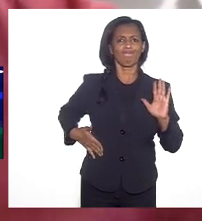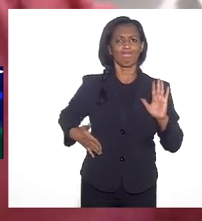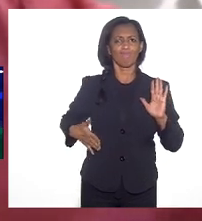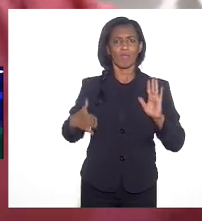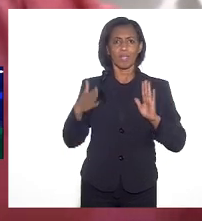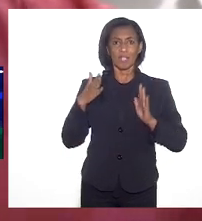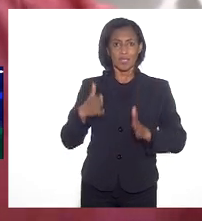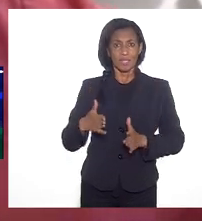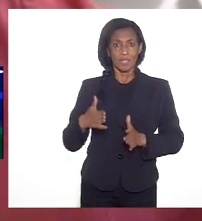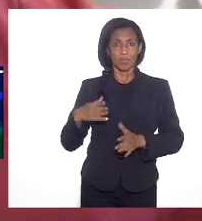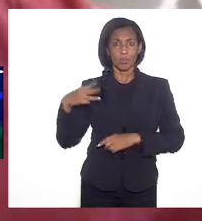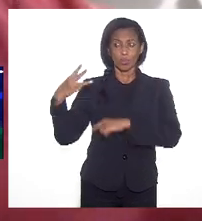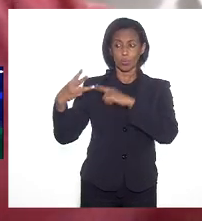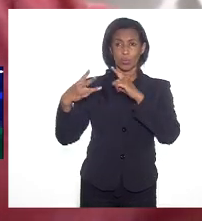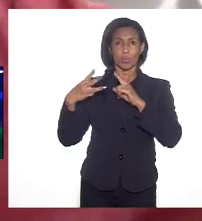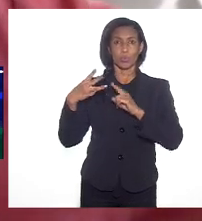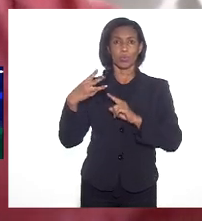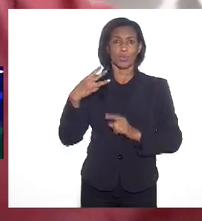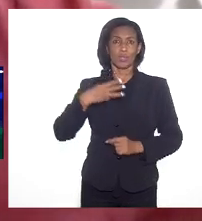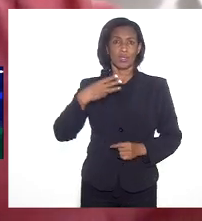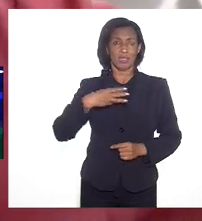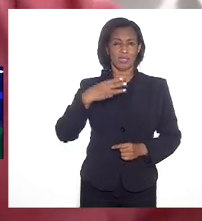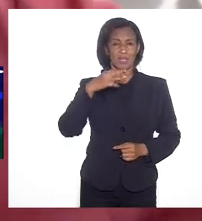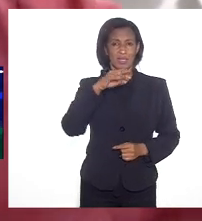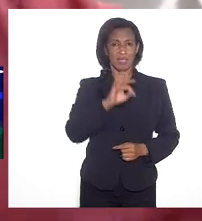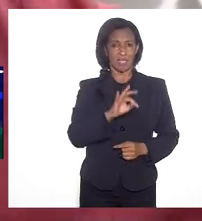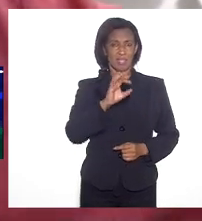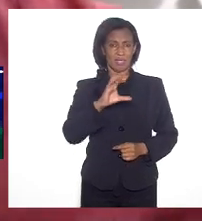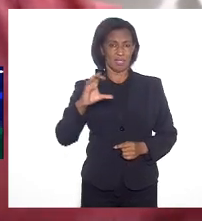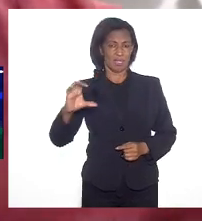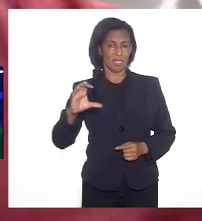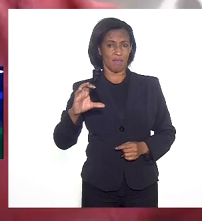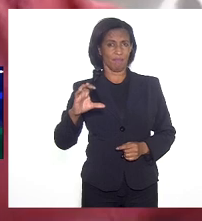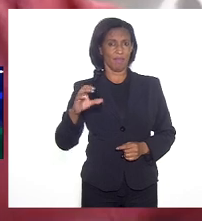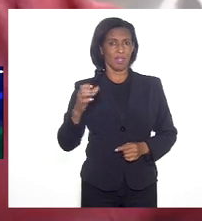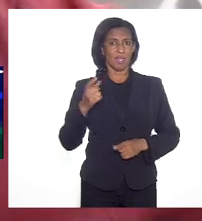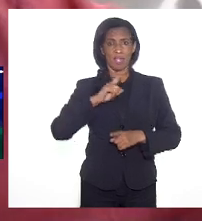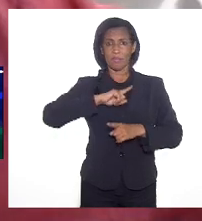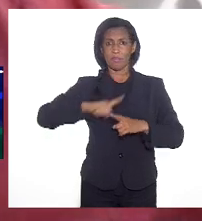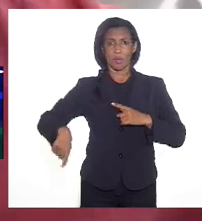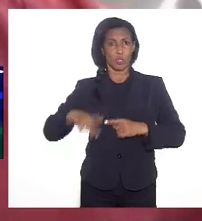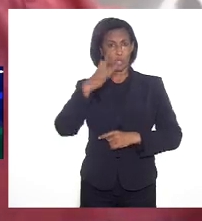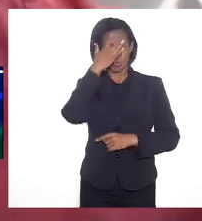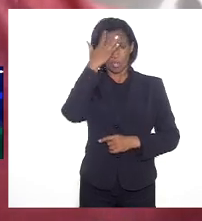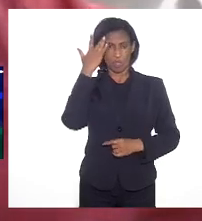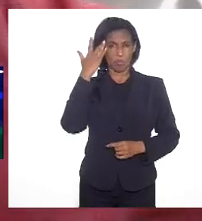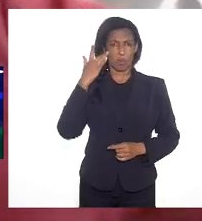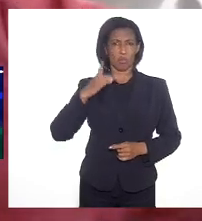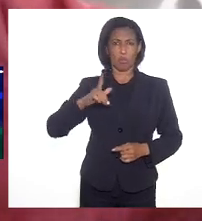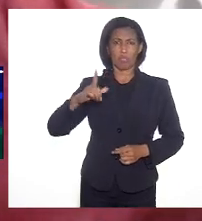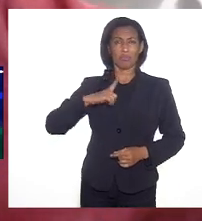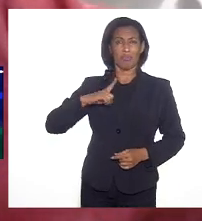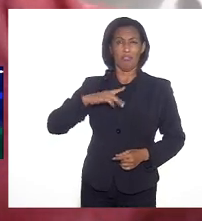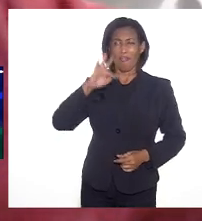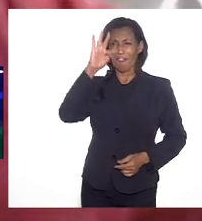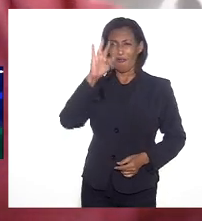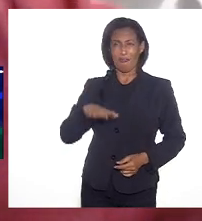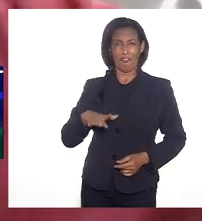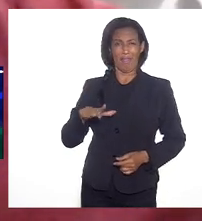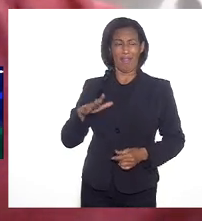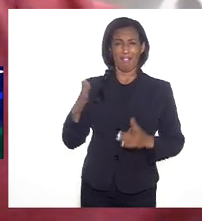através do terceiro comando impedindo que as pessoas possam professar a sua fé